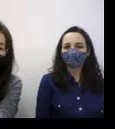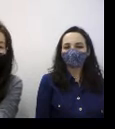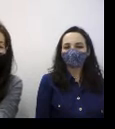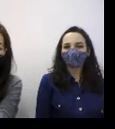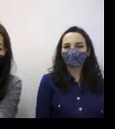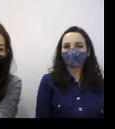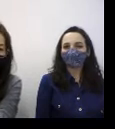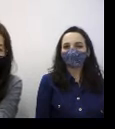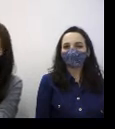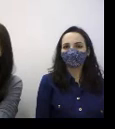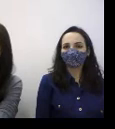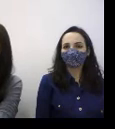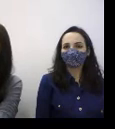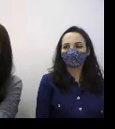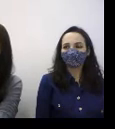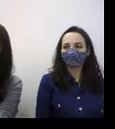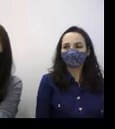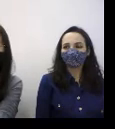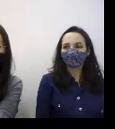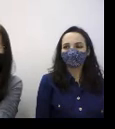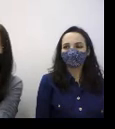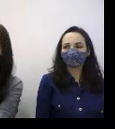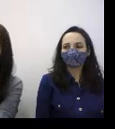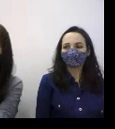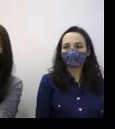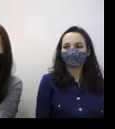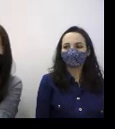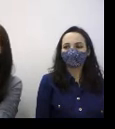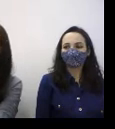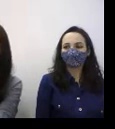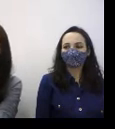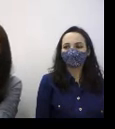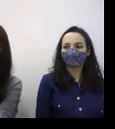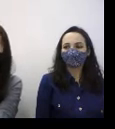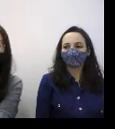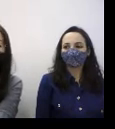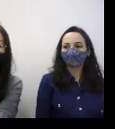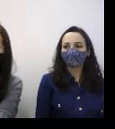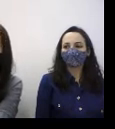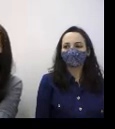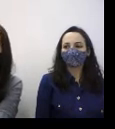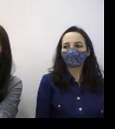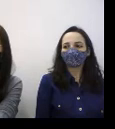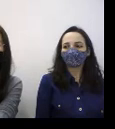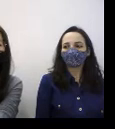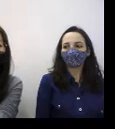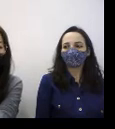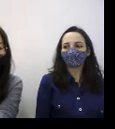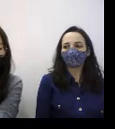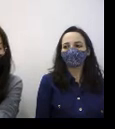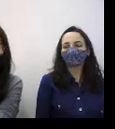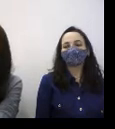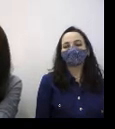gente sabe que assim não funciona, né? Então, para termos resultados diferentes, a gente deve implementar algo